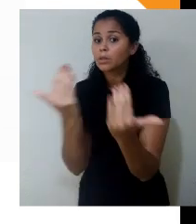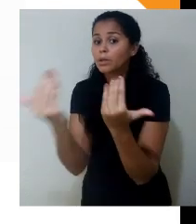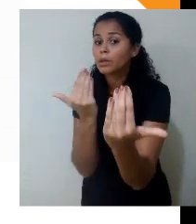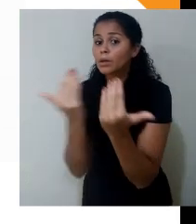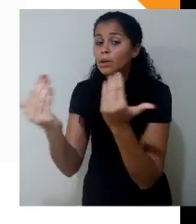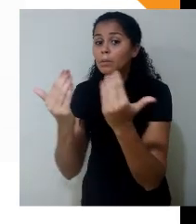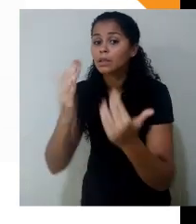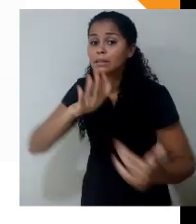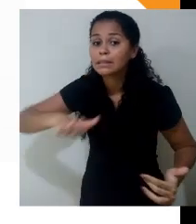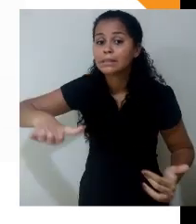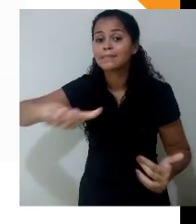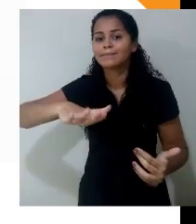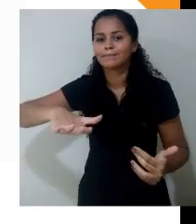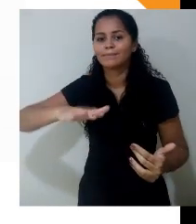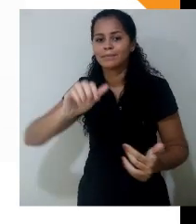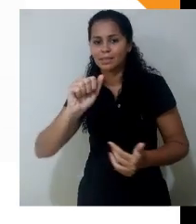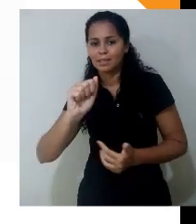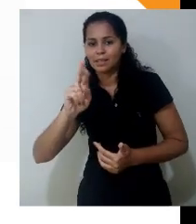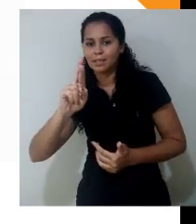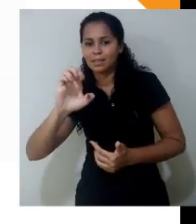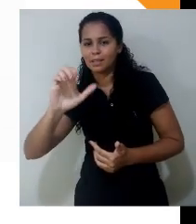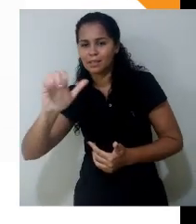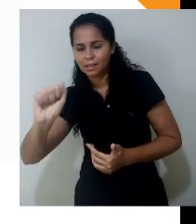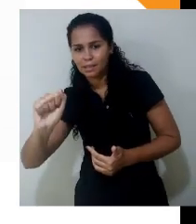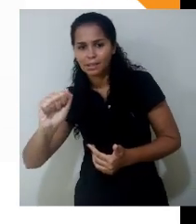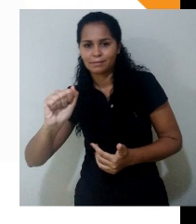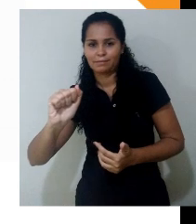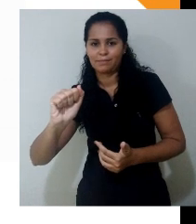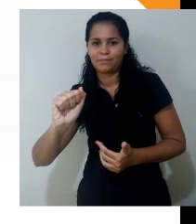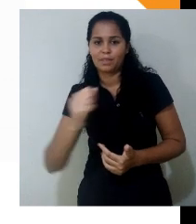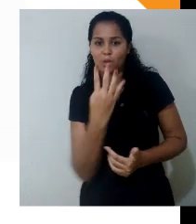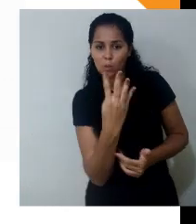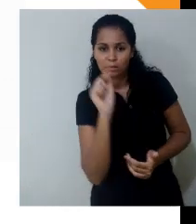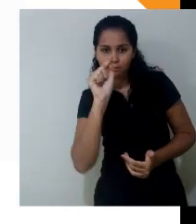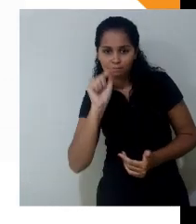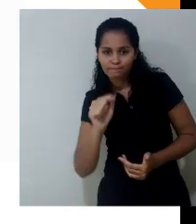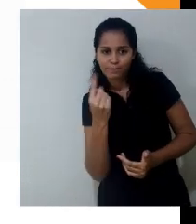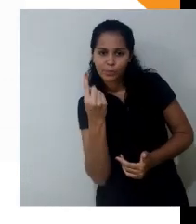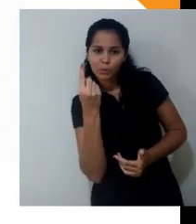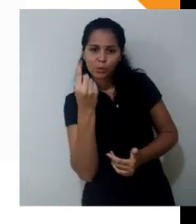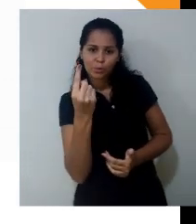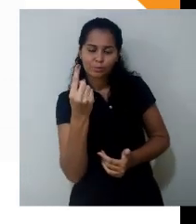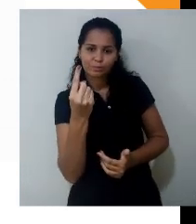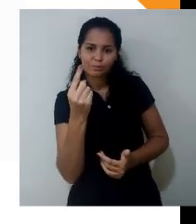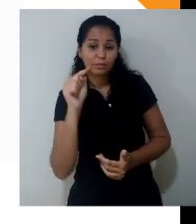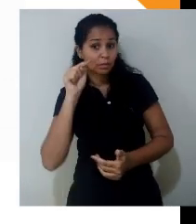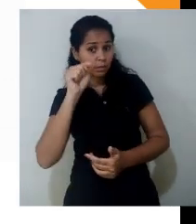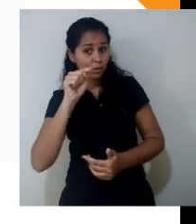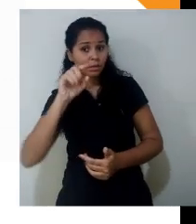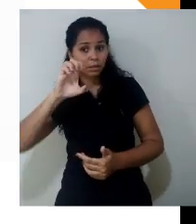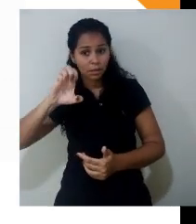comparando áreas. E as áreas, elas estão nessa proporção de 4:1. Aqui, ó. Essa escala